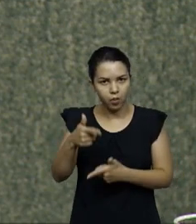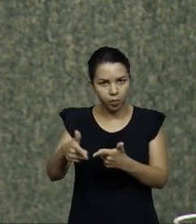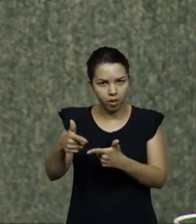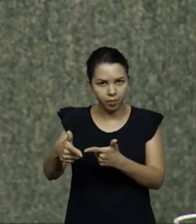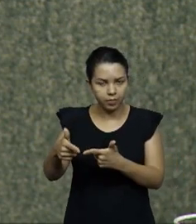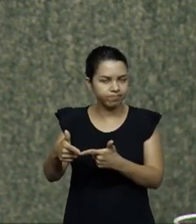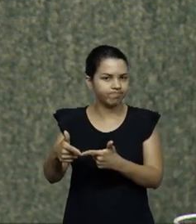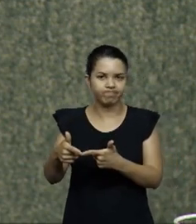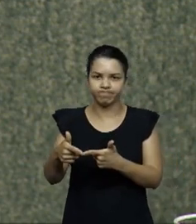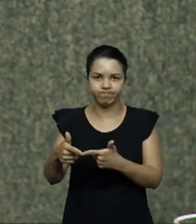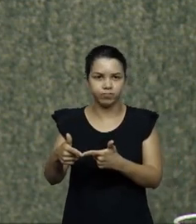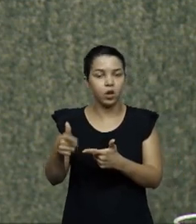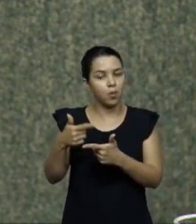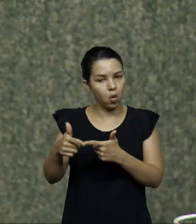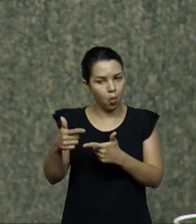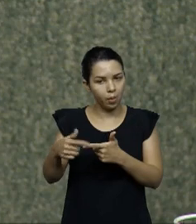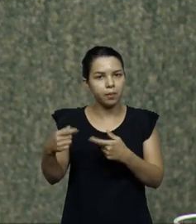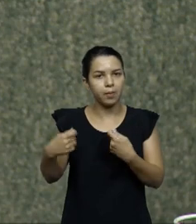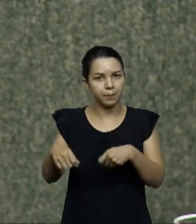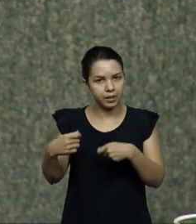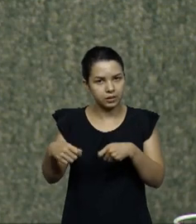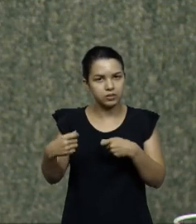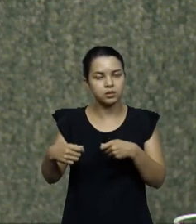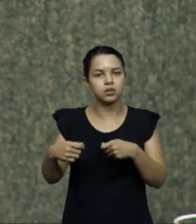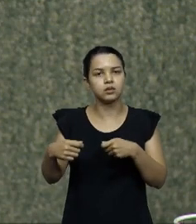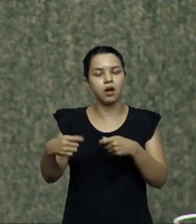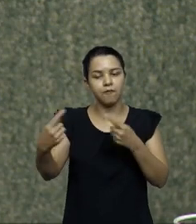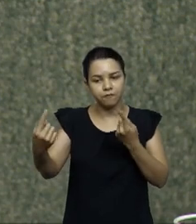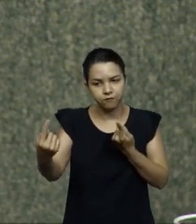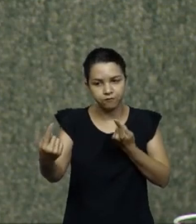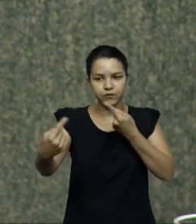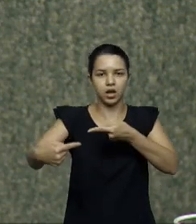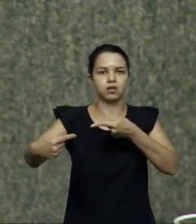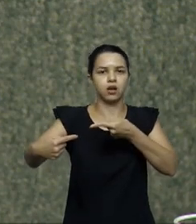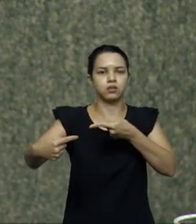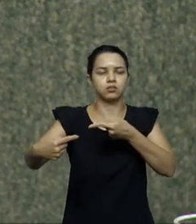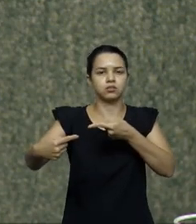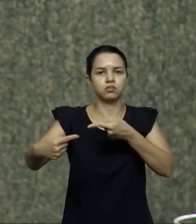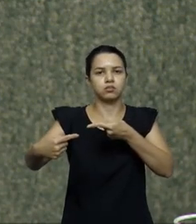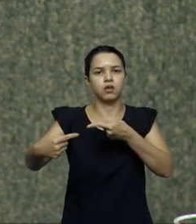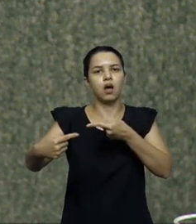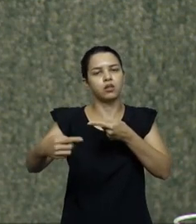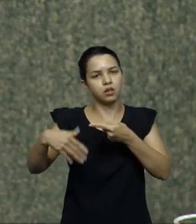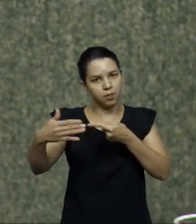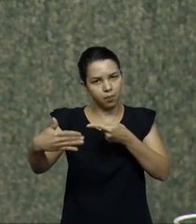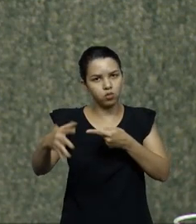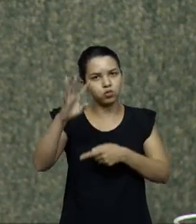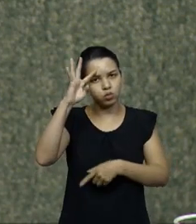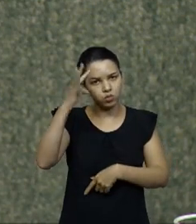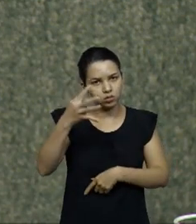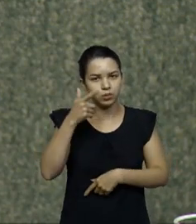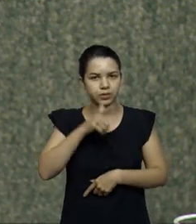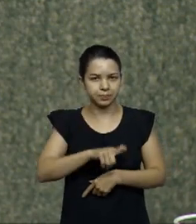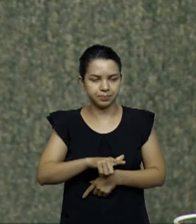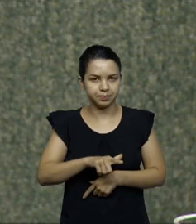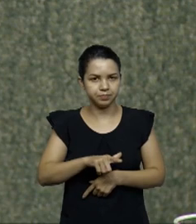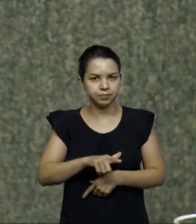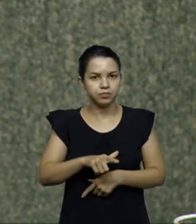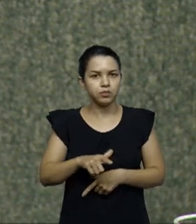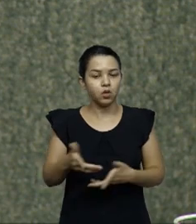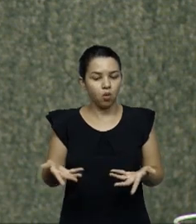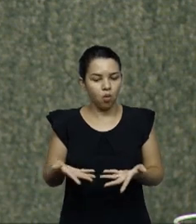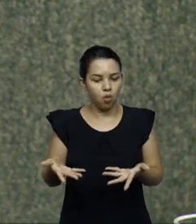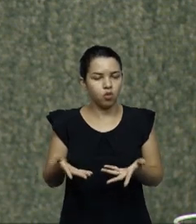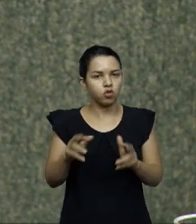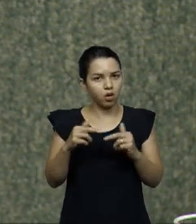visto encarado enfrentado para a solução chegar então audiência de hoje ela